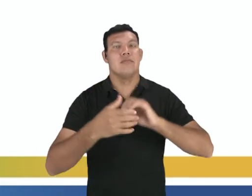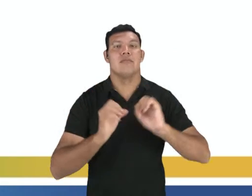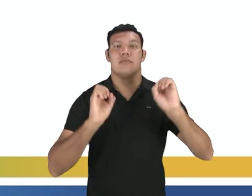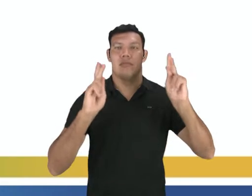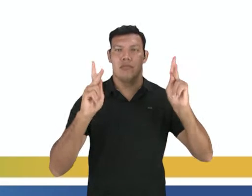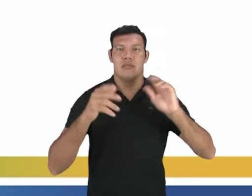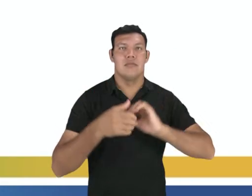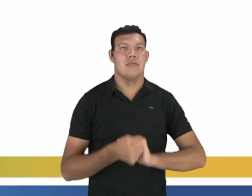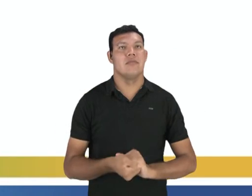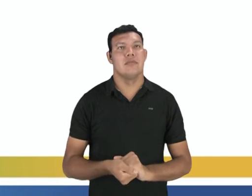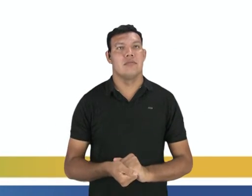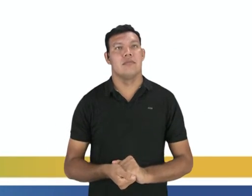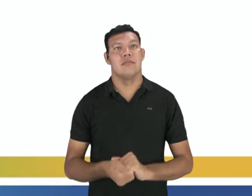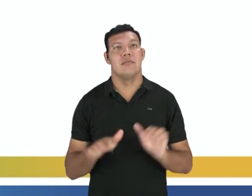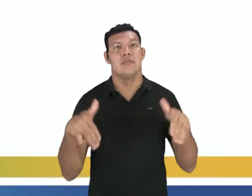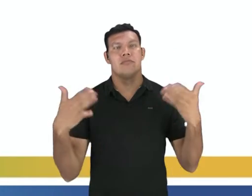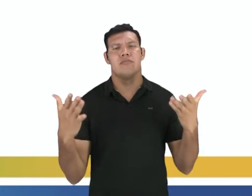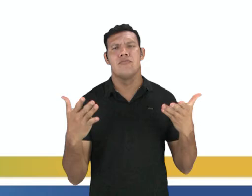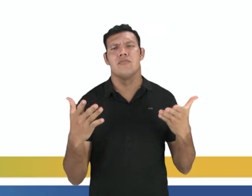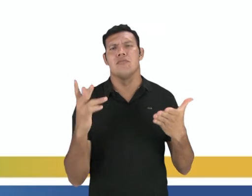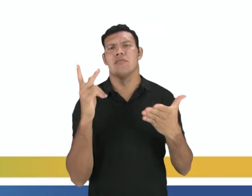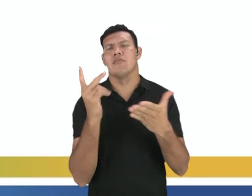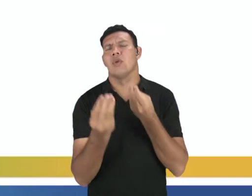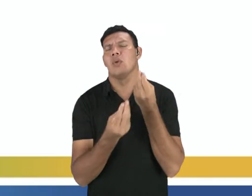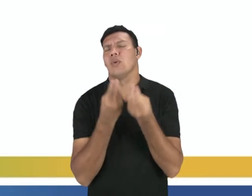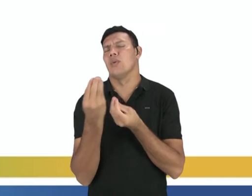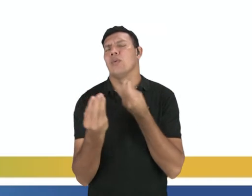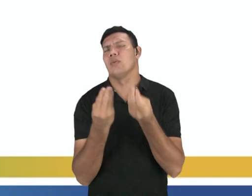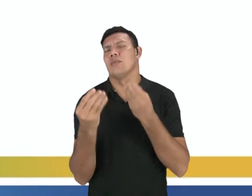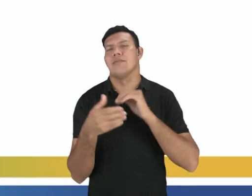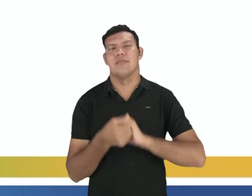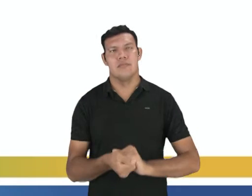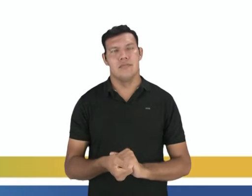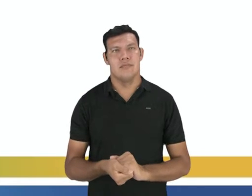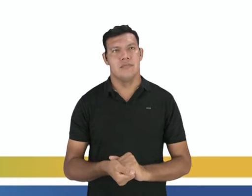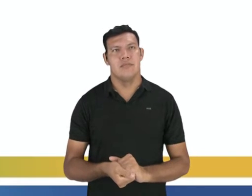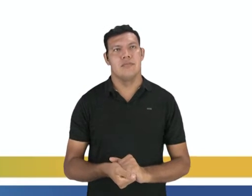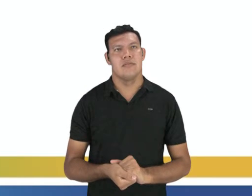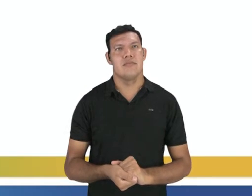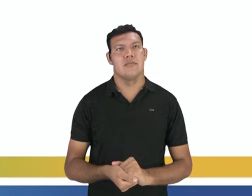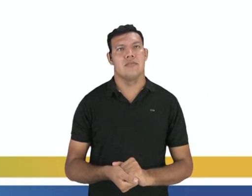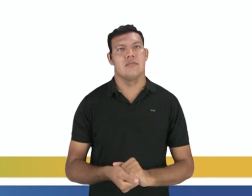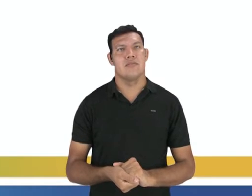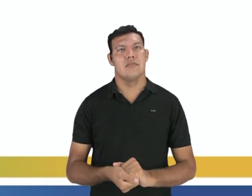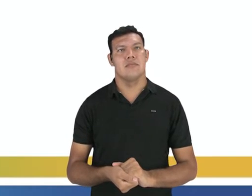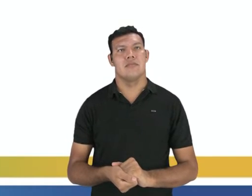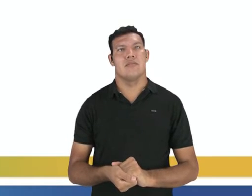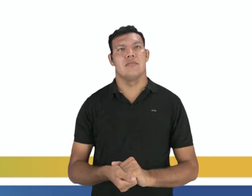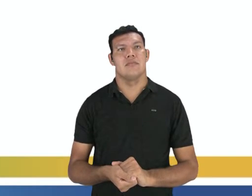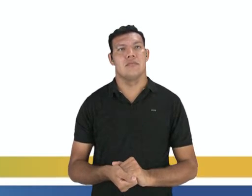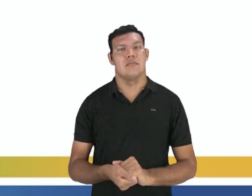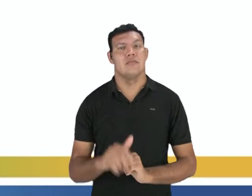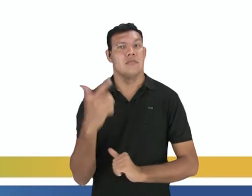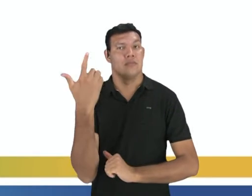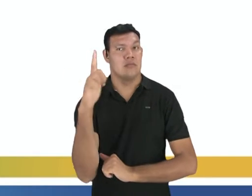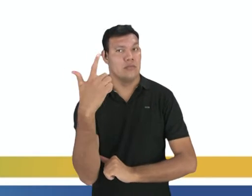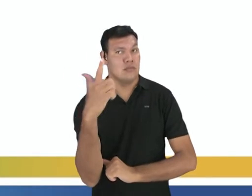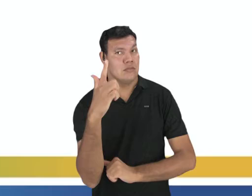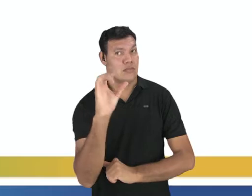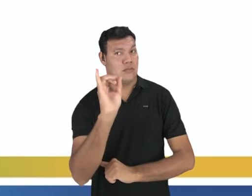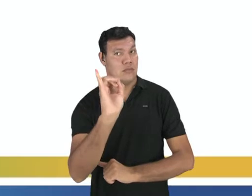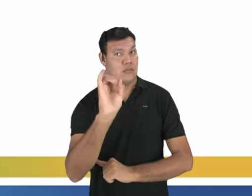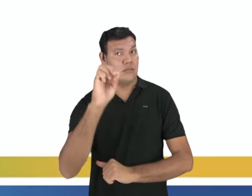ok? Então, como ocorre a ionização do HCl? Então, nós temos aqui, ó, que realmente não há íons